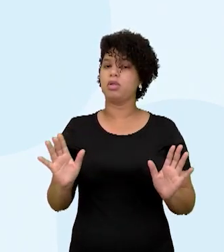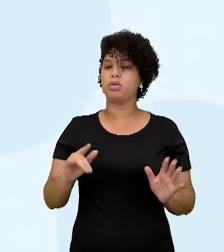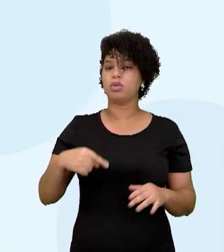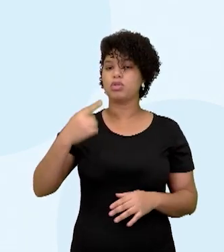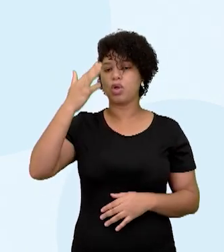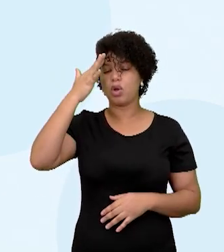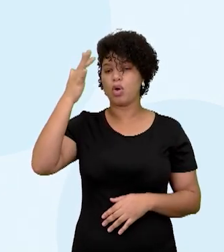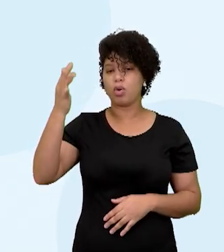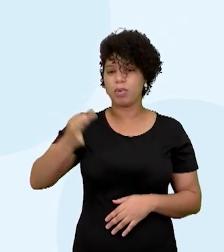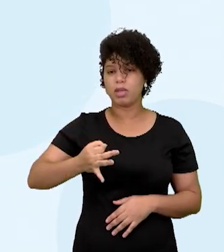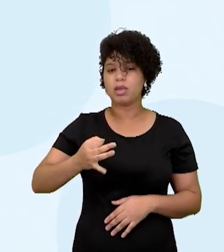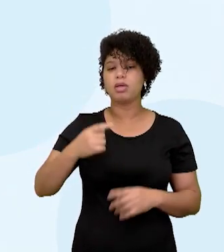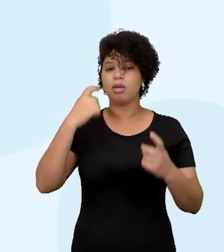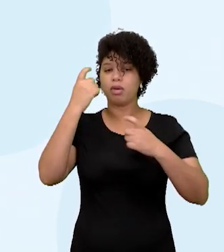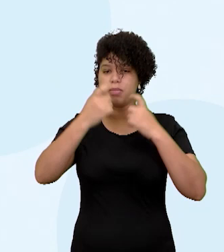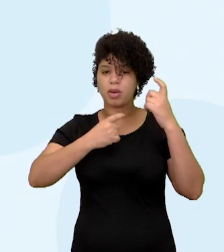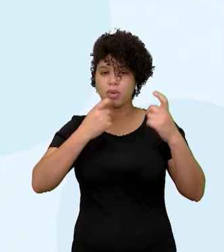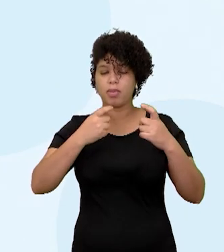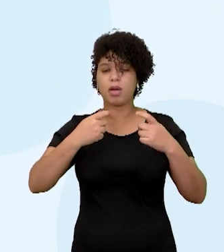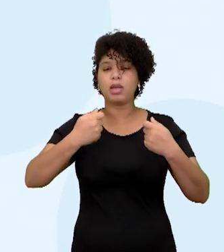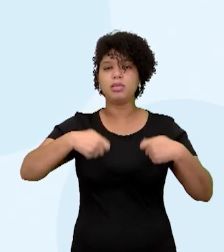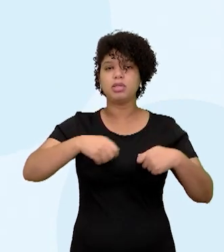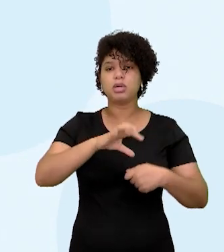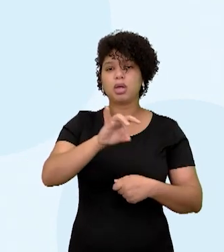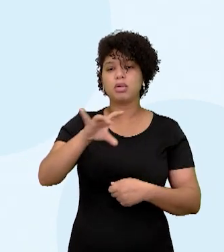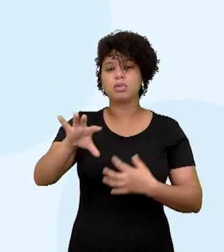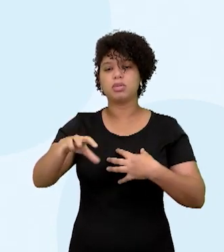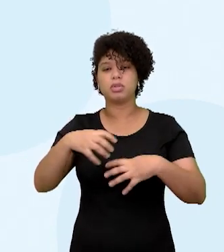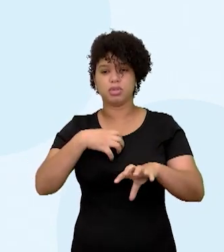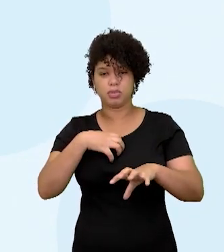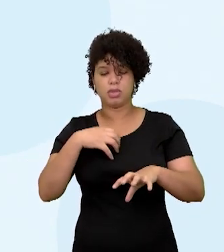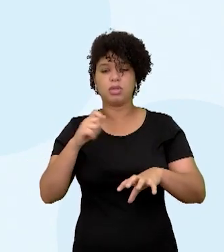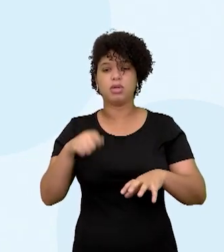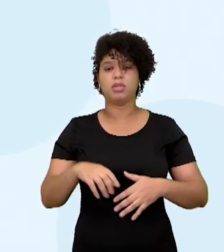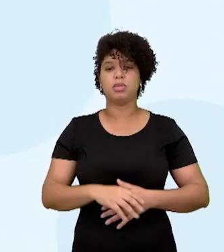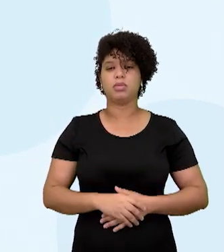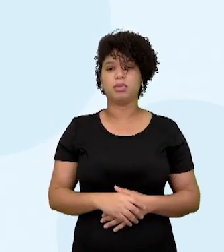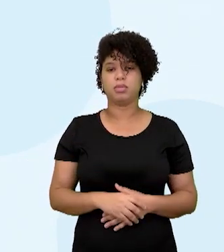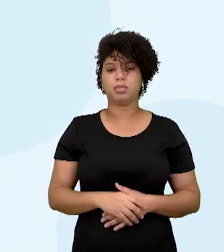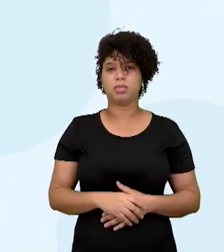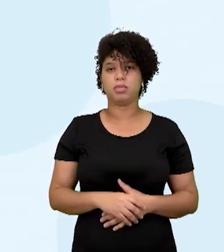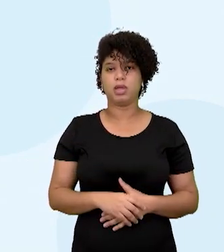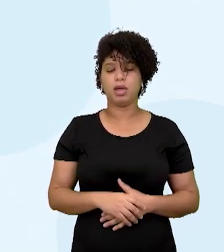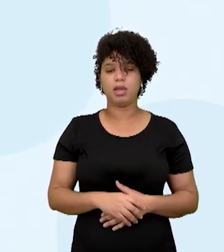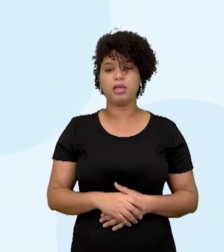compreendê-lo e preocupar-se com suas necessidades e sentimentos,